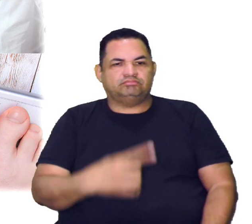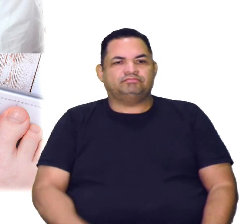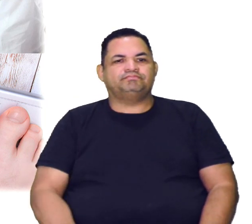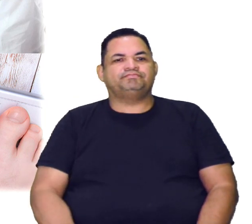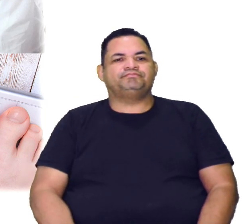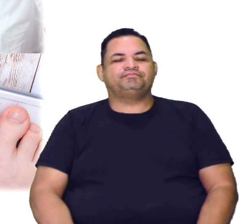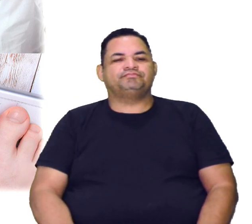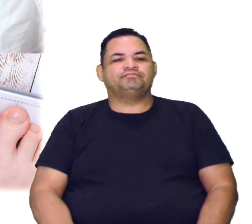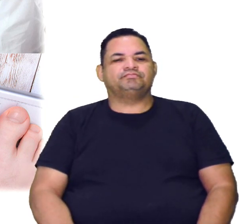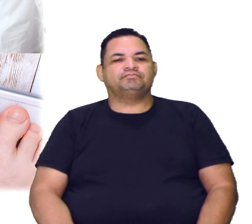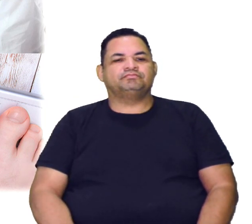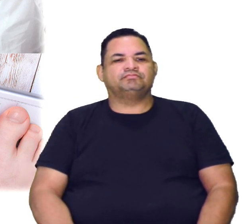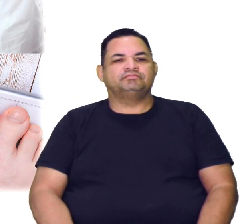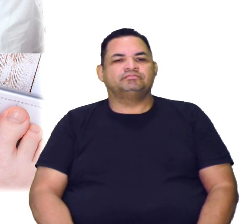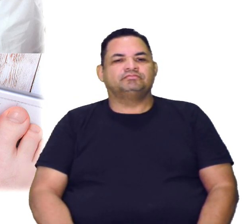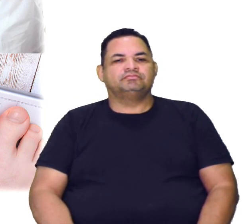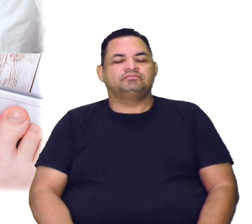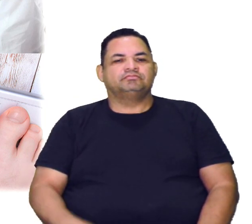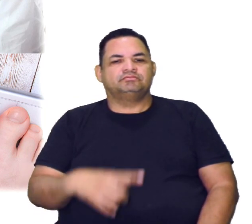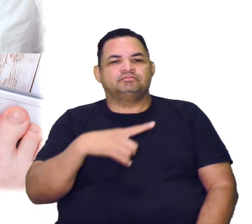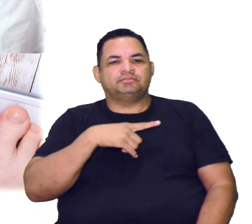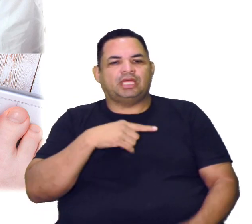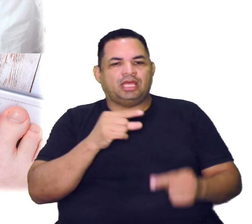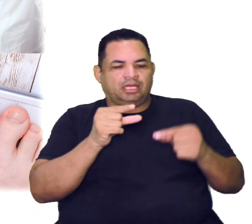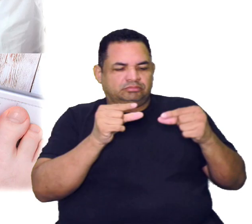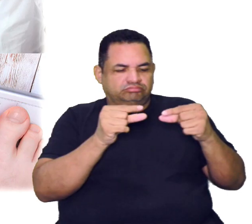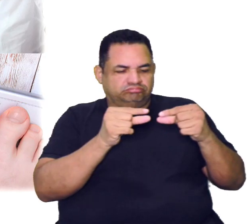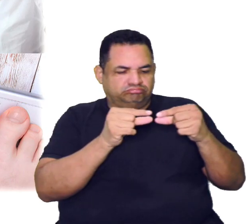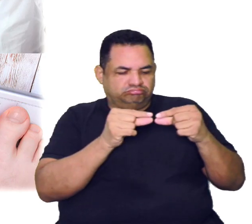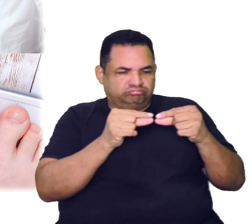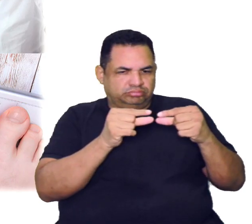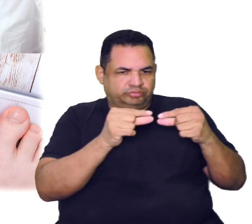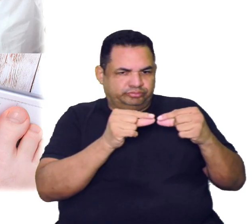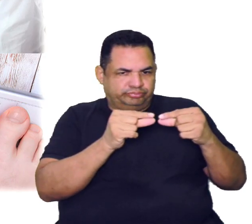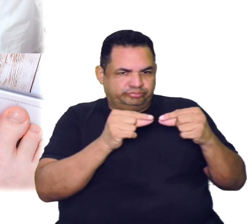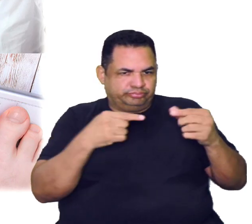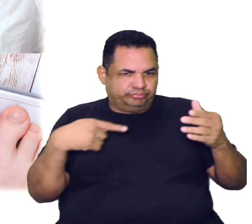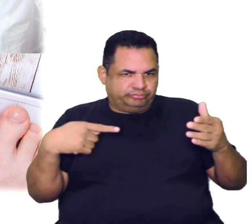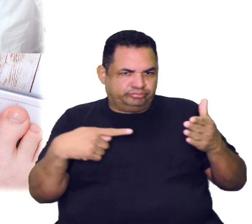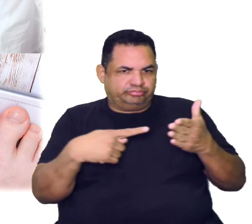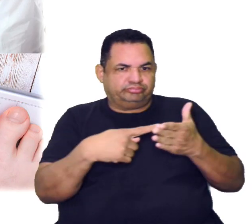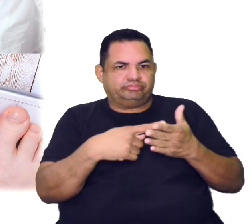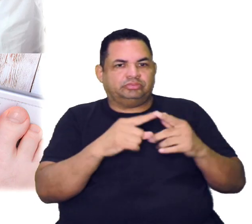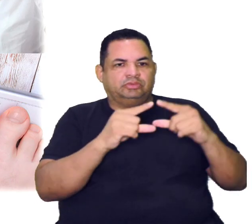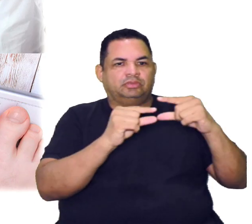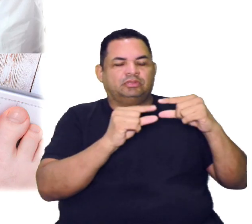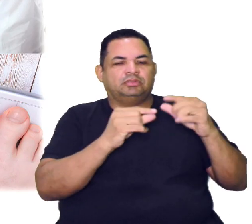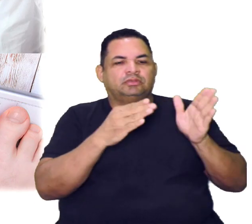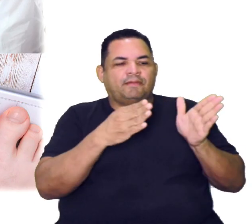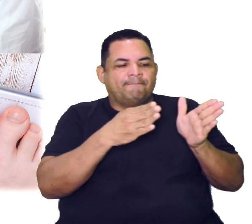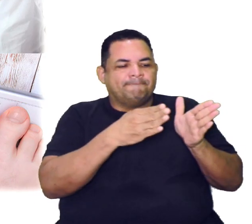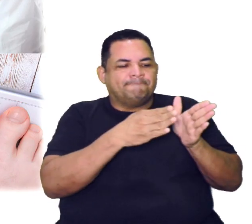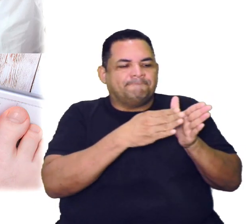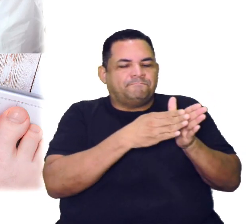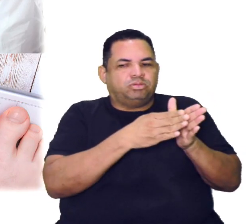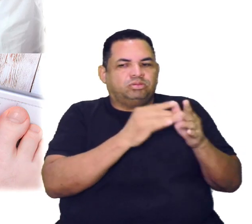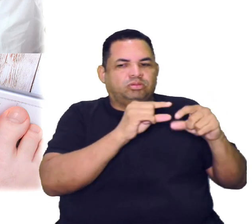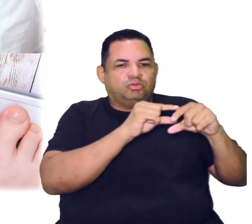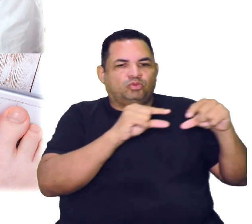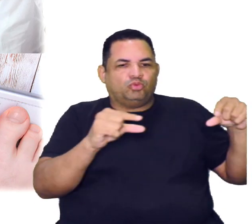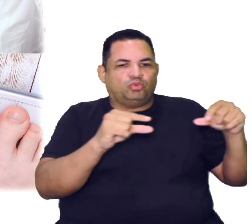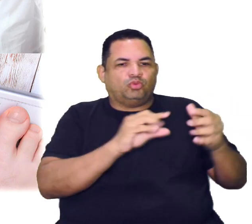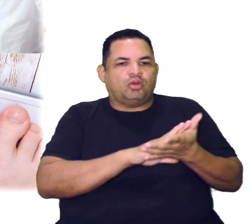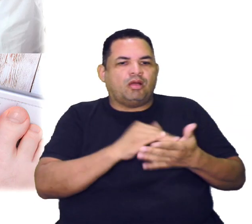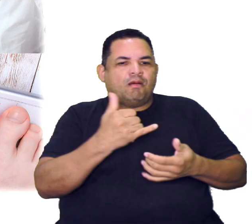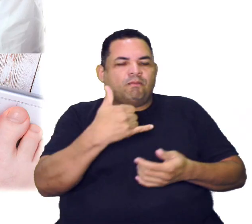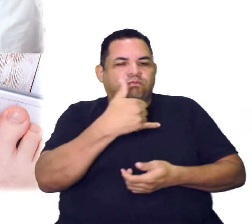existe aqui um certo estreitamento, apertando aqui essa passagem? Pois é, isso aqui são